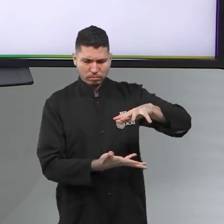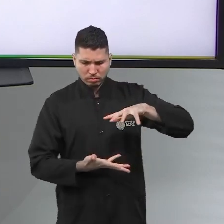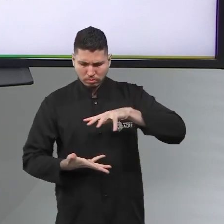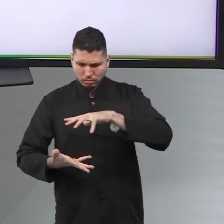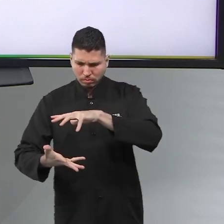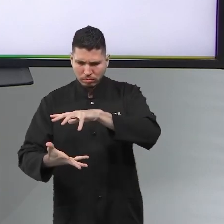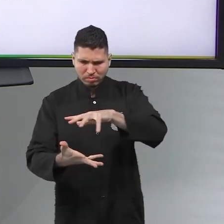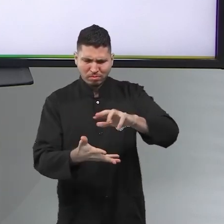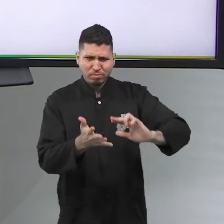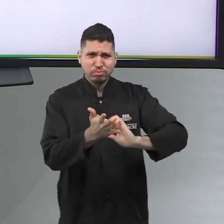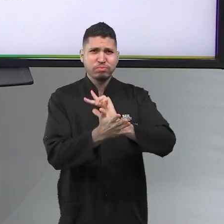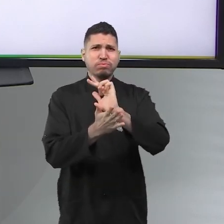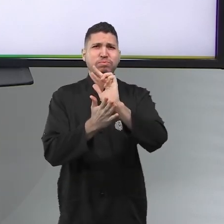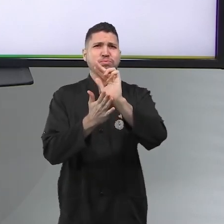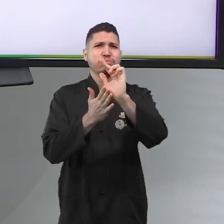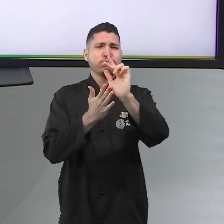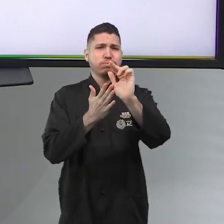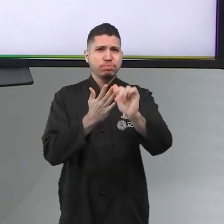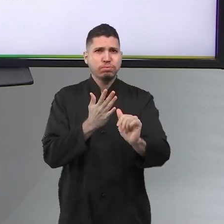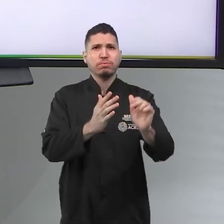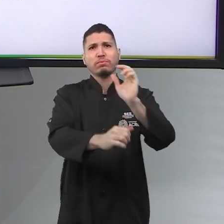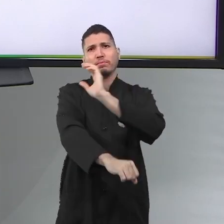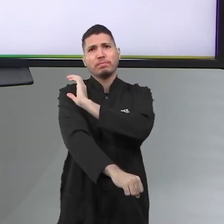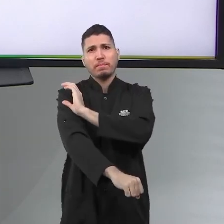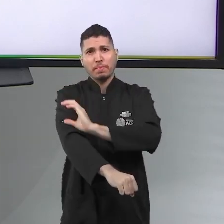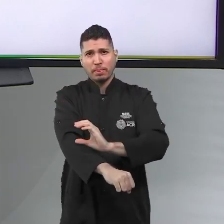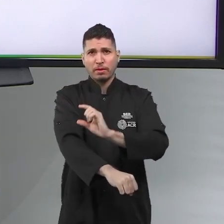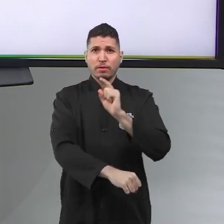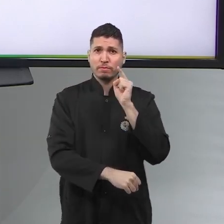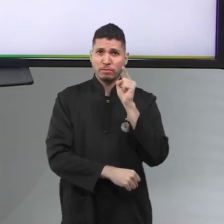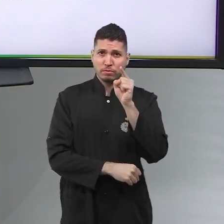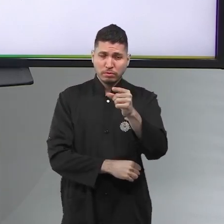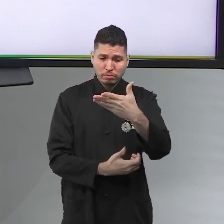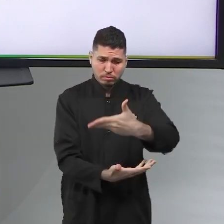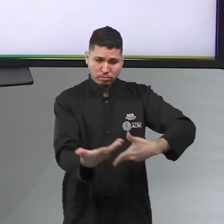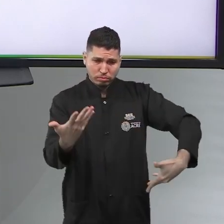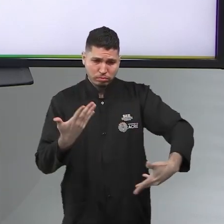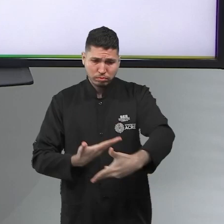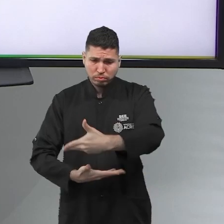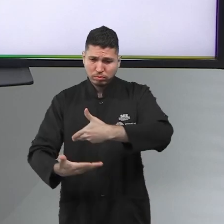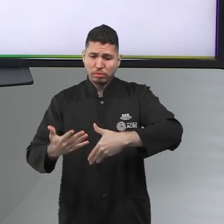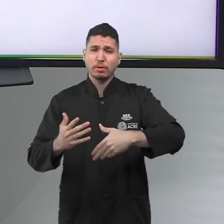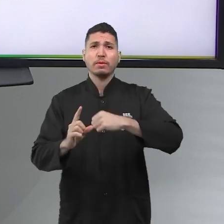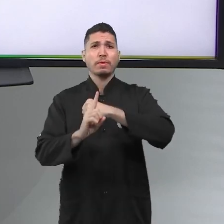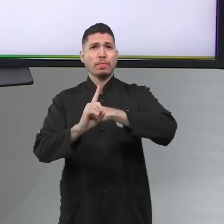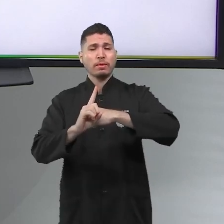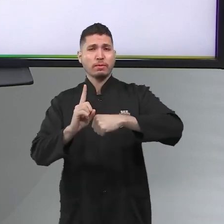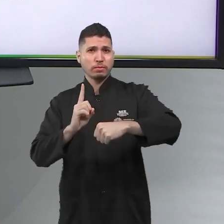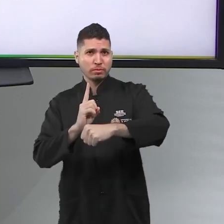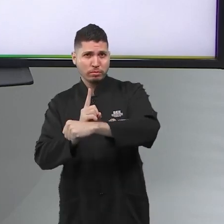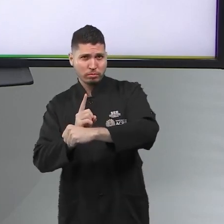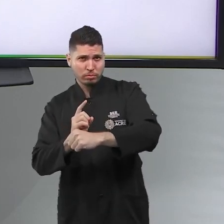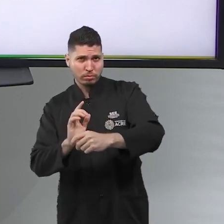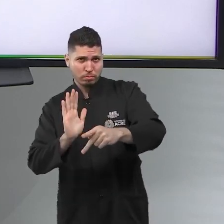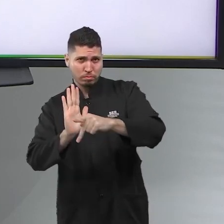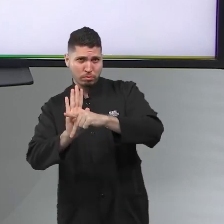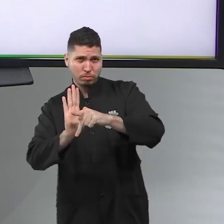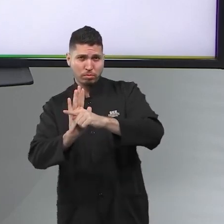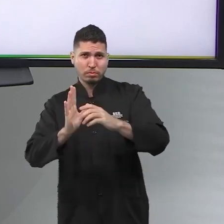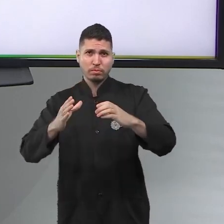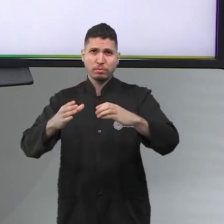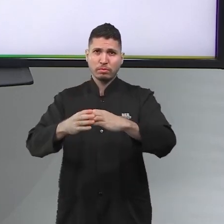variações culturais. Então, você socializar-se com o seu grupo social é você